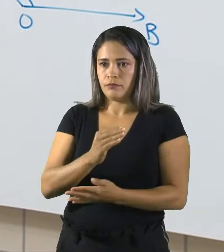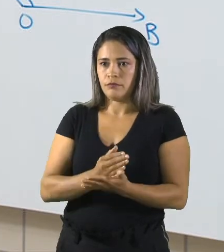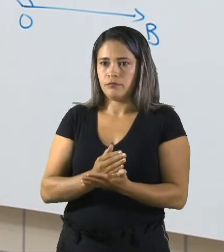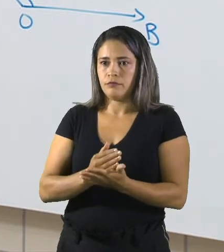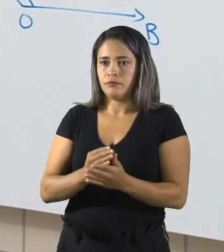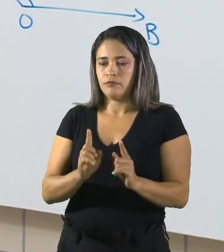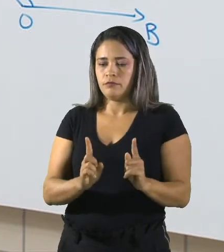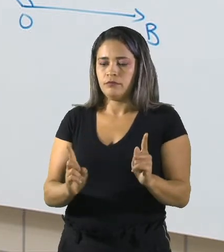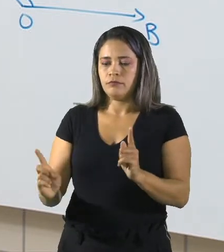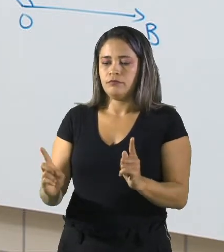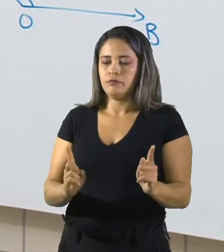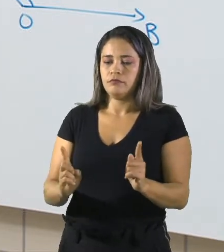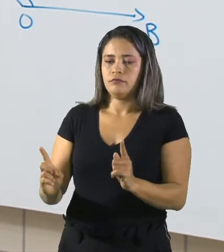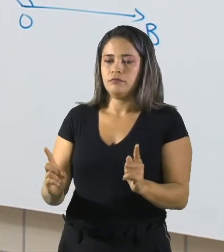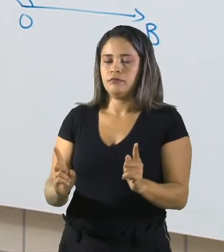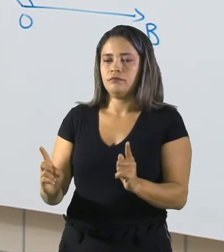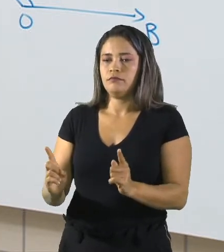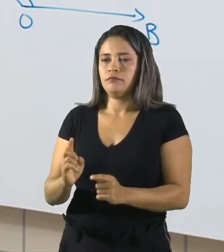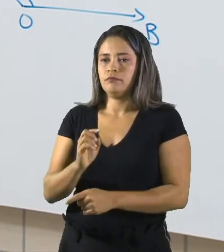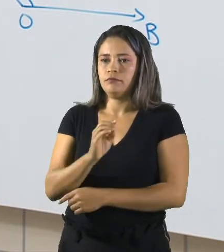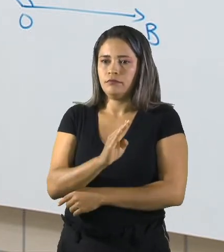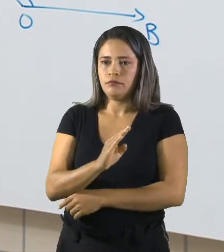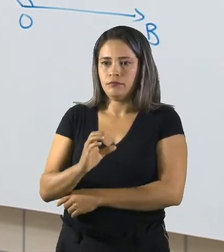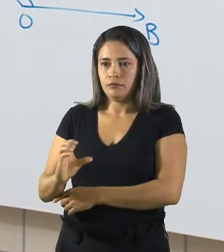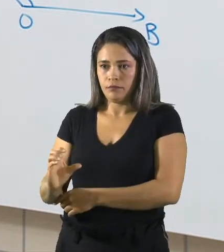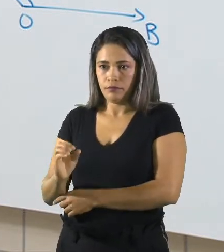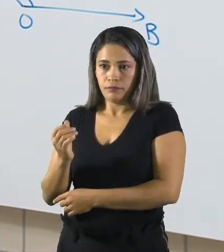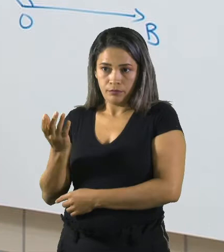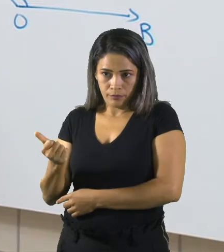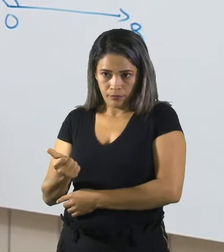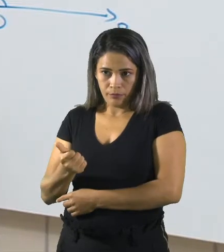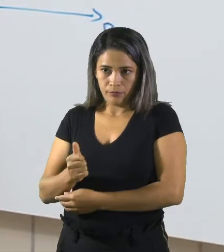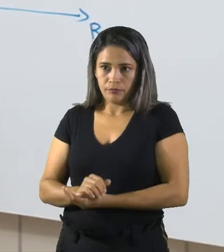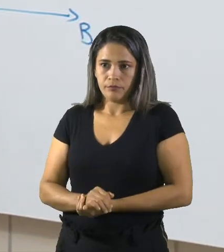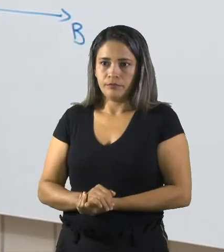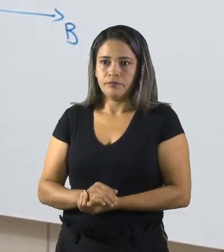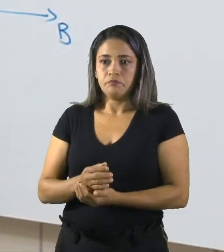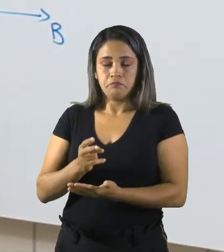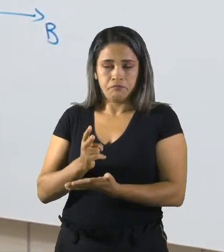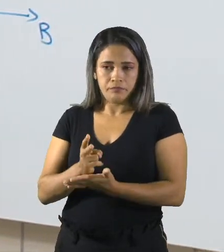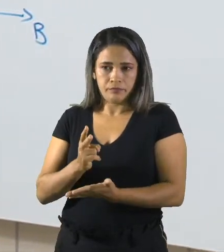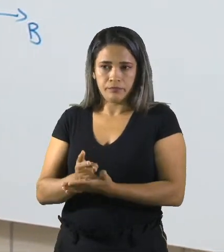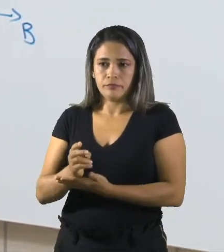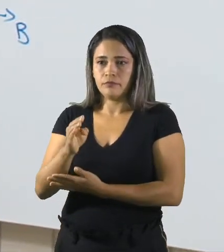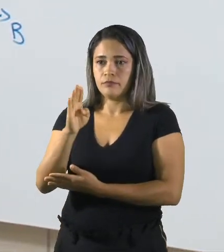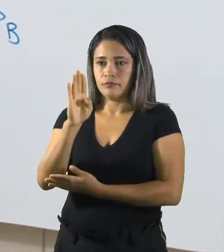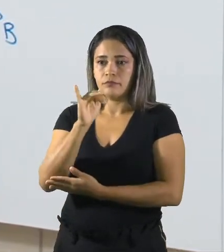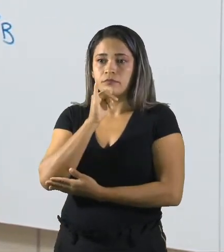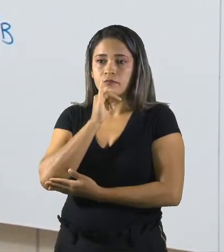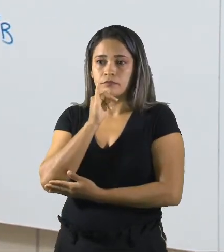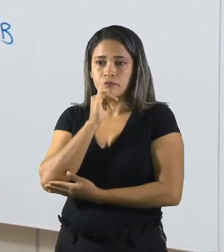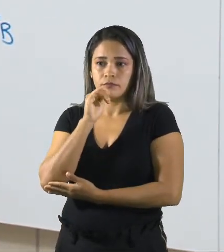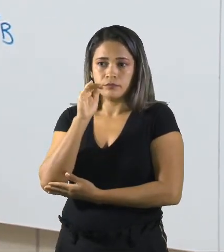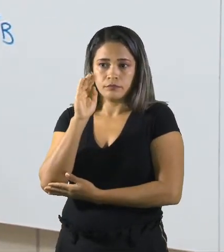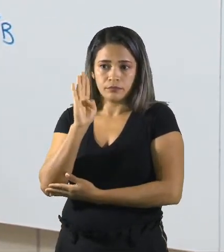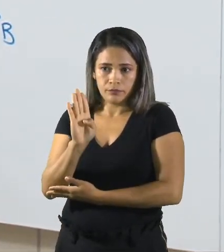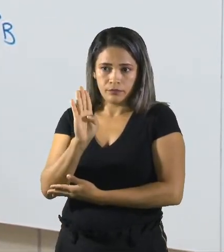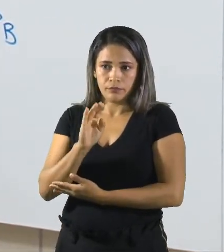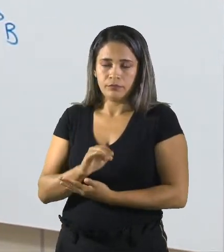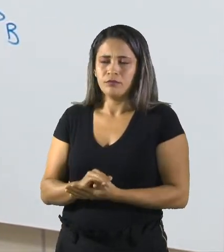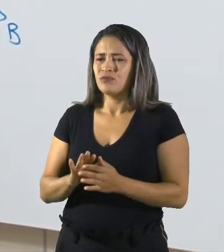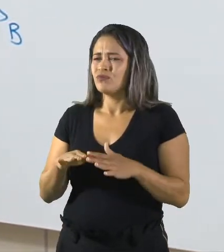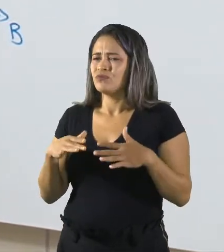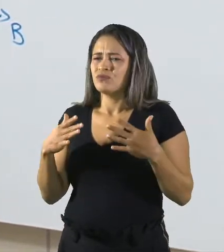lados são as duas semirretas em si. Tranquilo? O mesmo vai acontecer no exemplo B. Eu quero saber qual